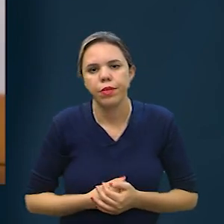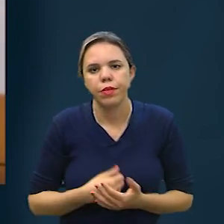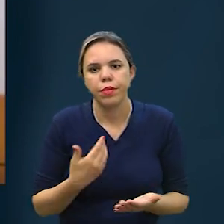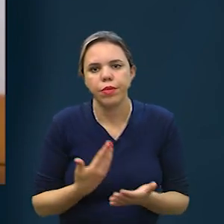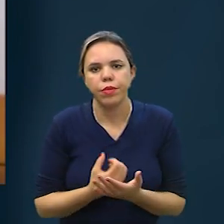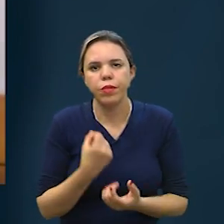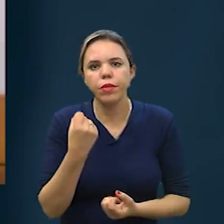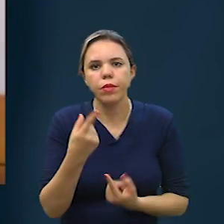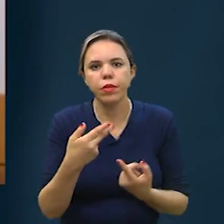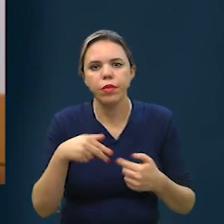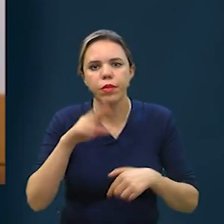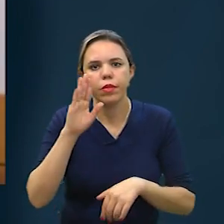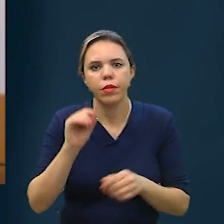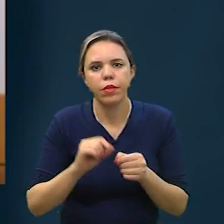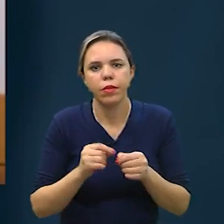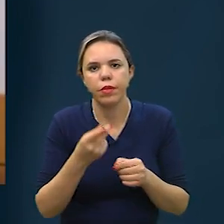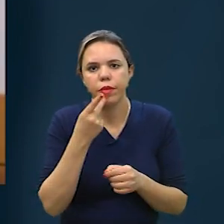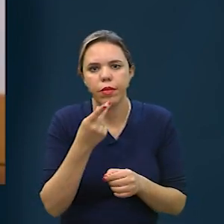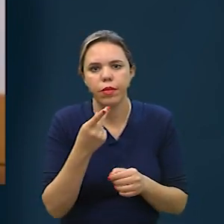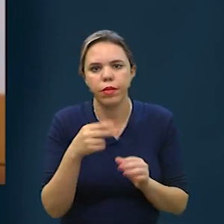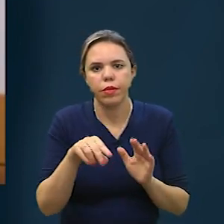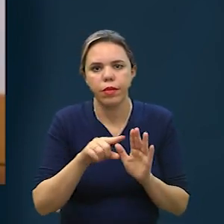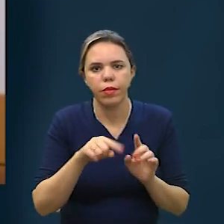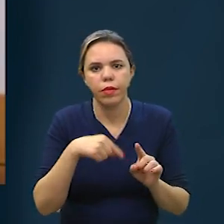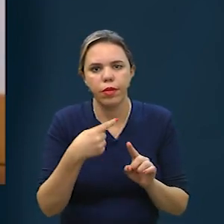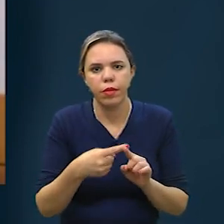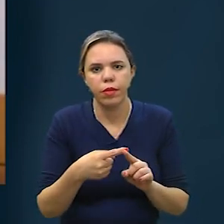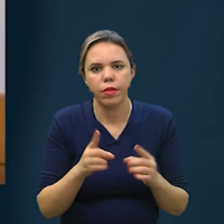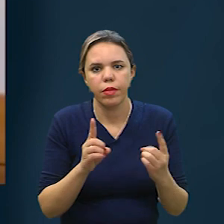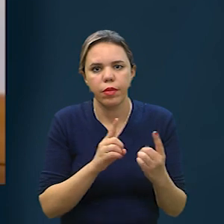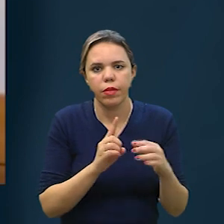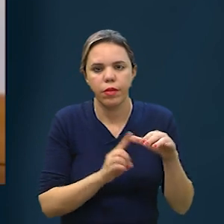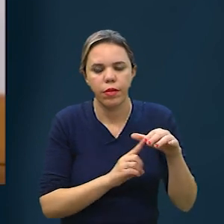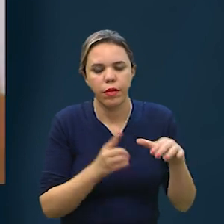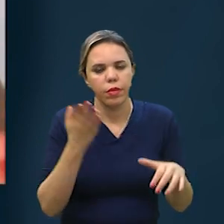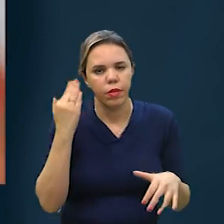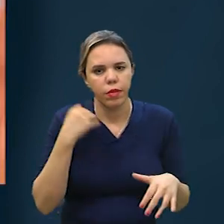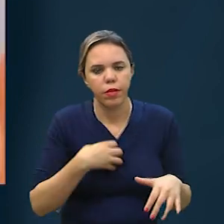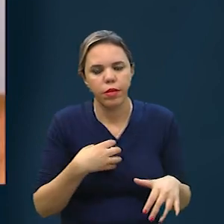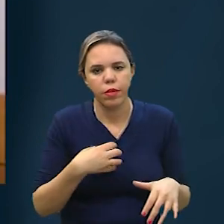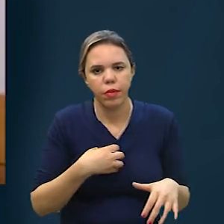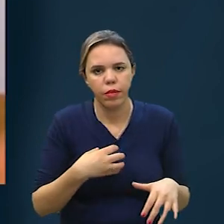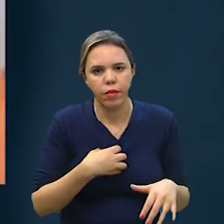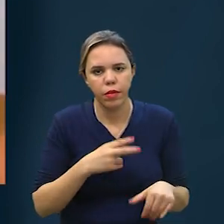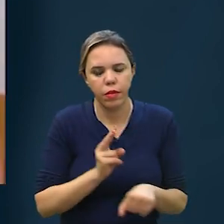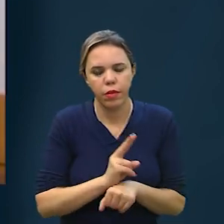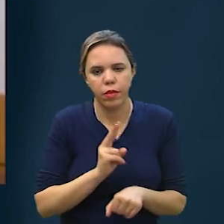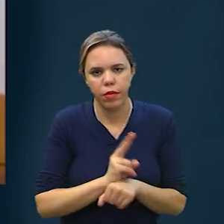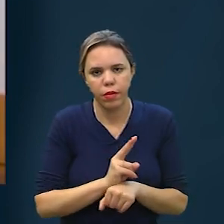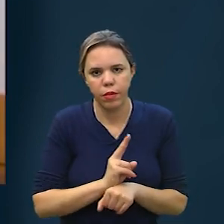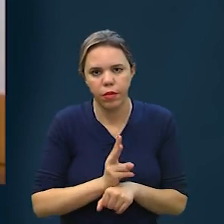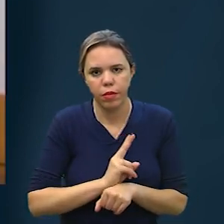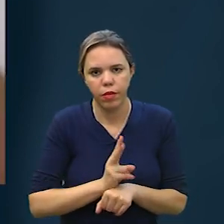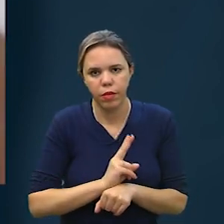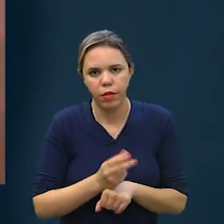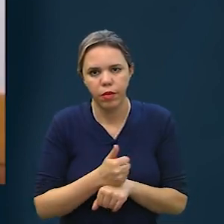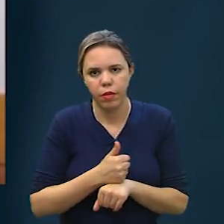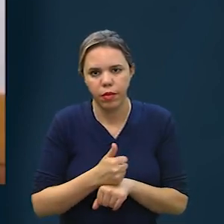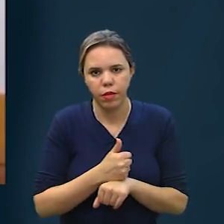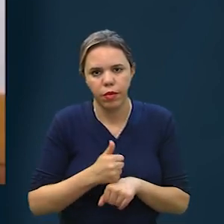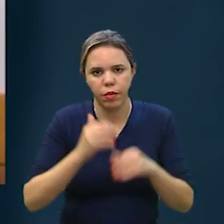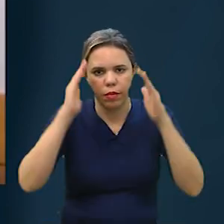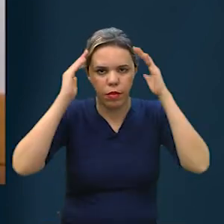E até algumas coisas a mais nós colocamos, para justamente a cliente saber que ela vai estar protegida.